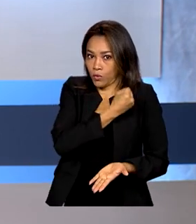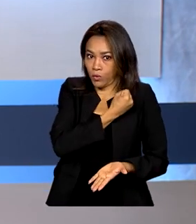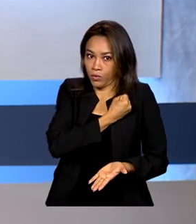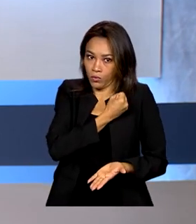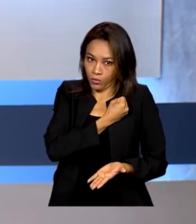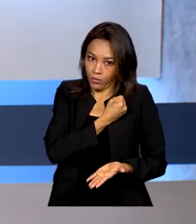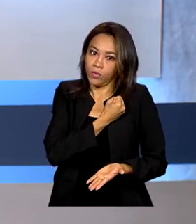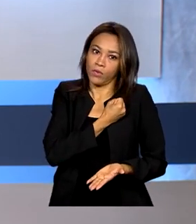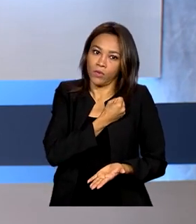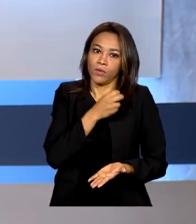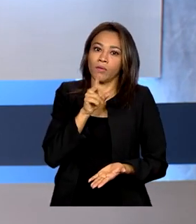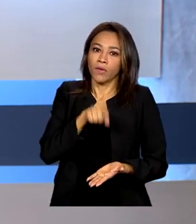número de inscrição no PASEP.